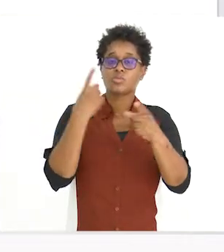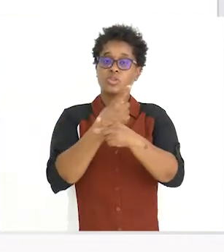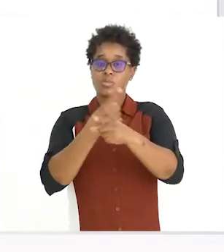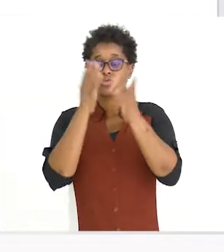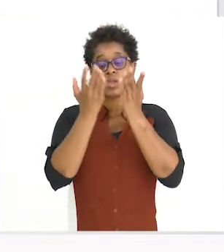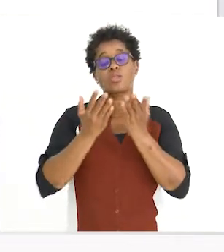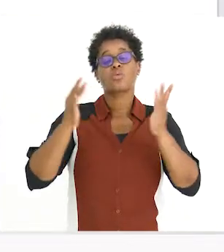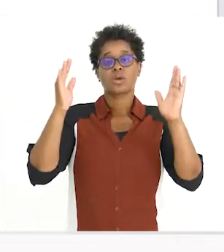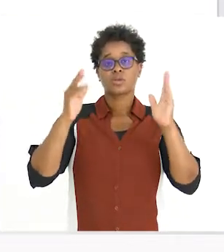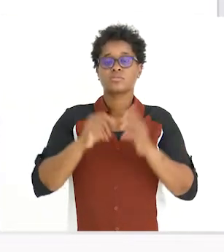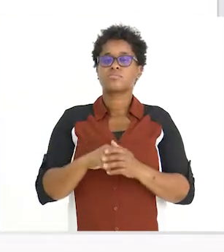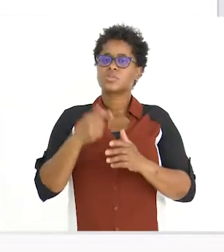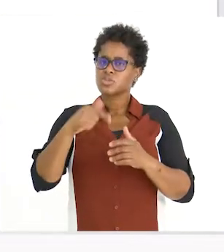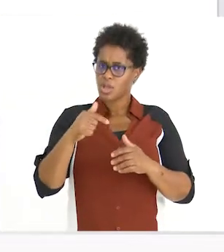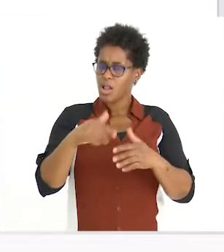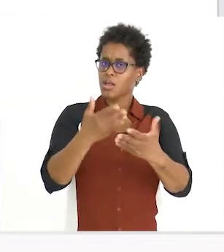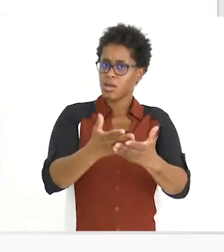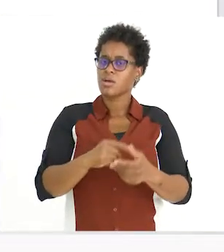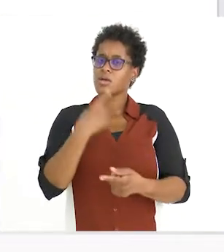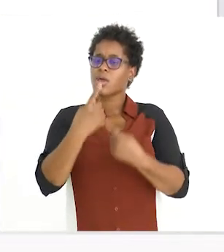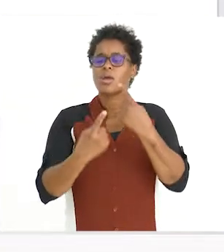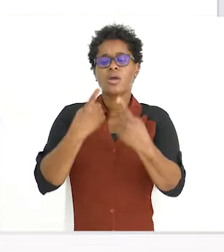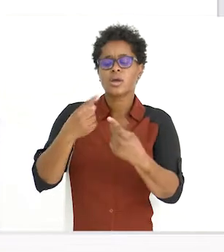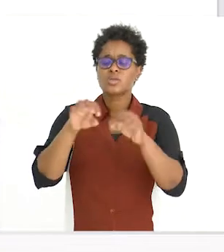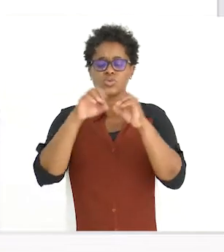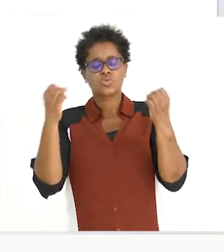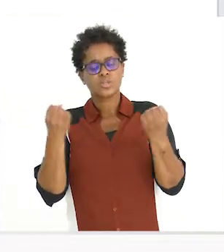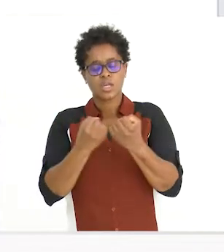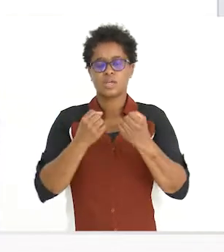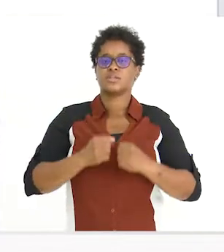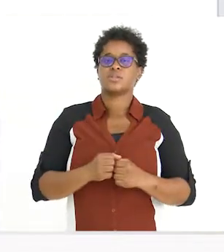natureza disponíveis em cada sociedade.